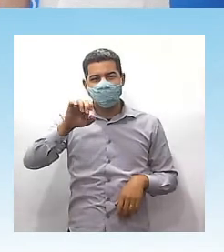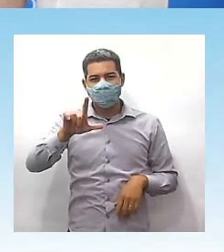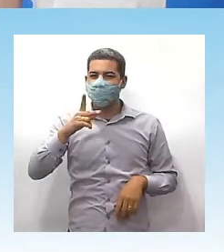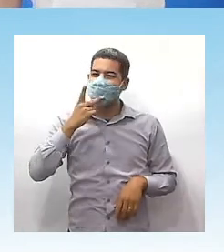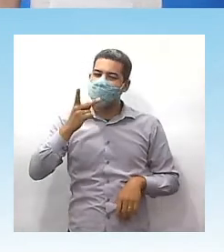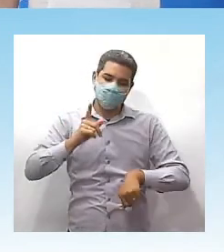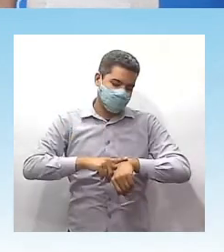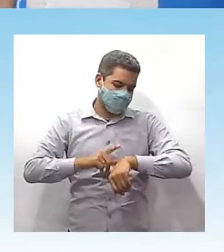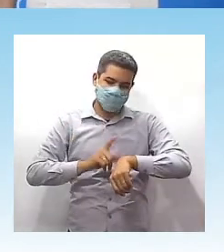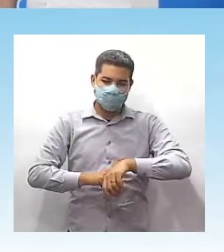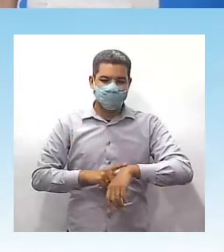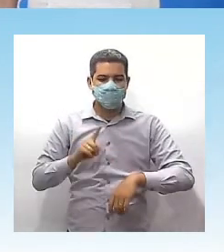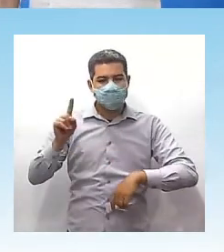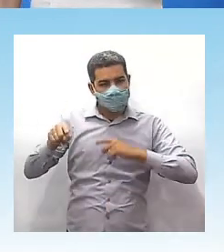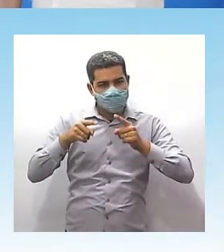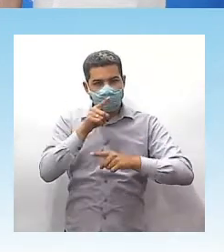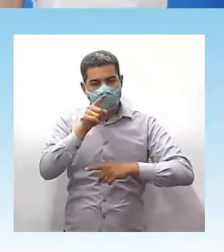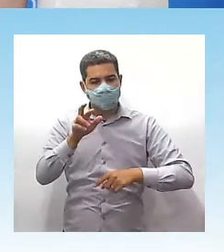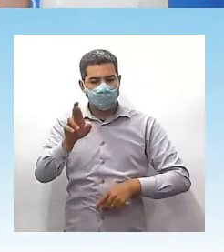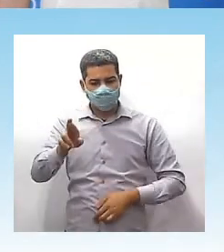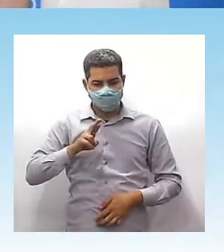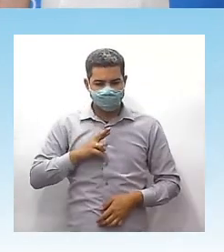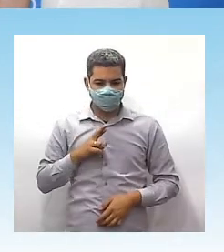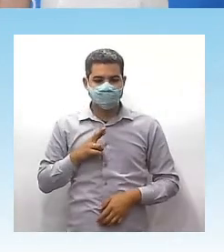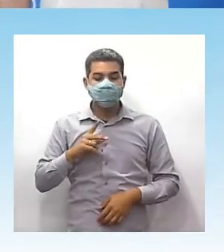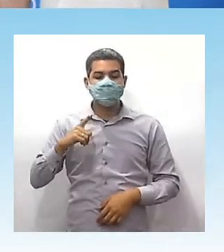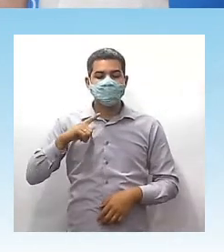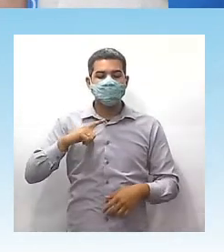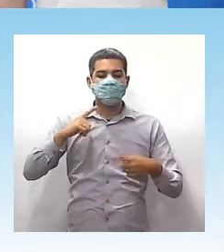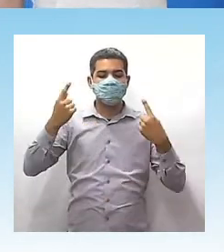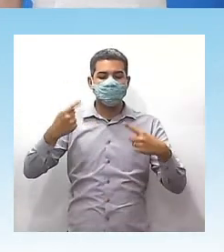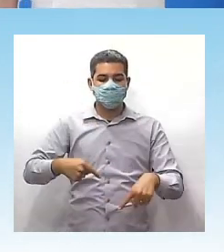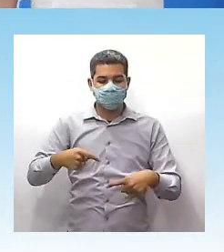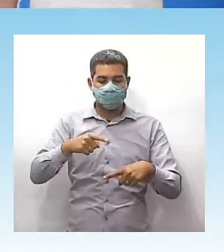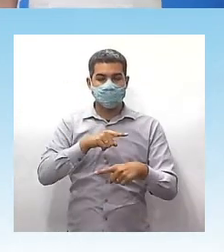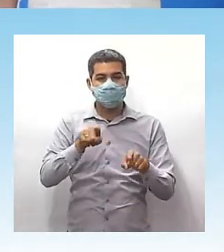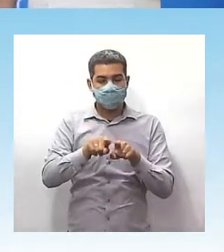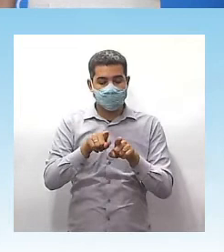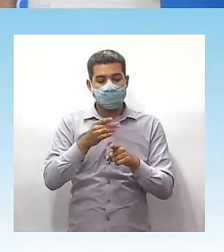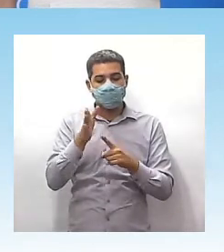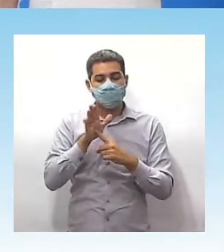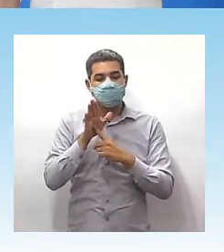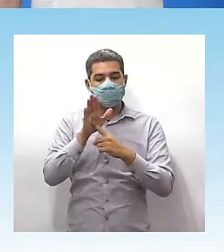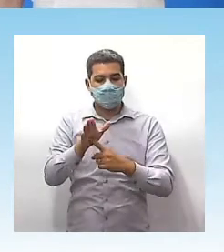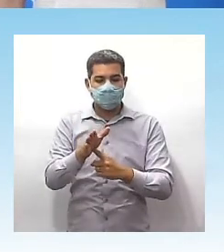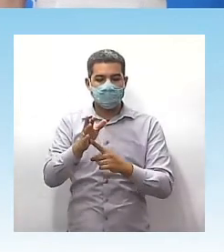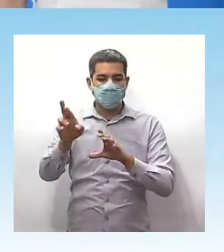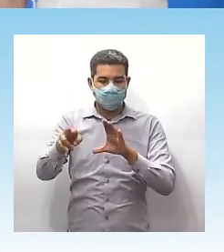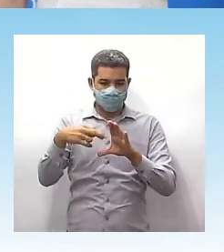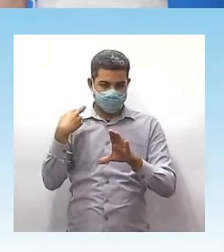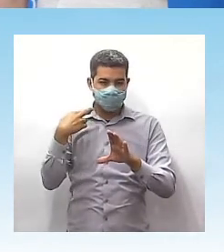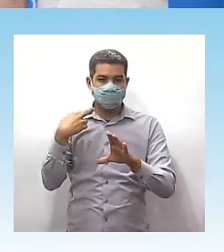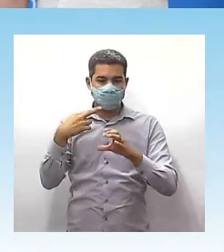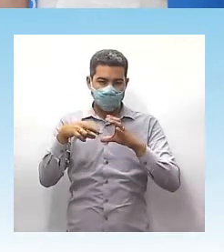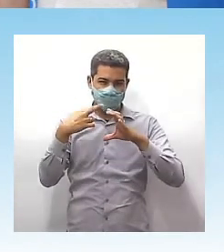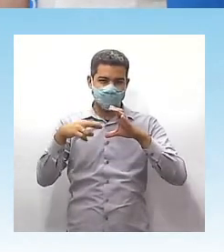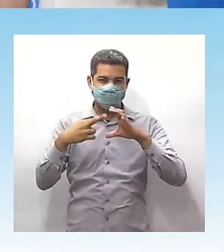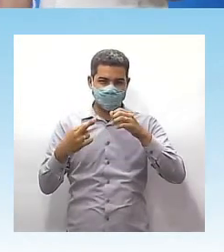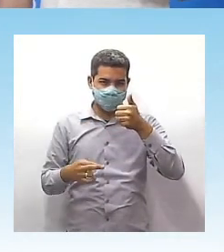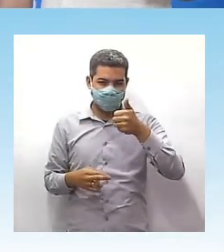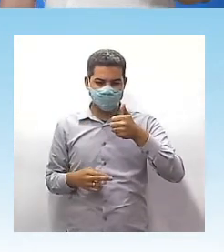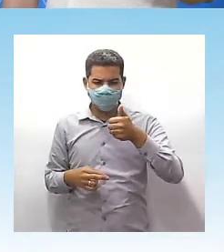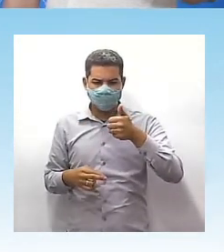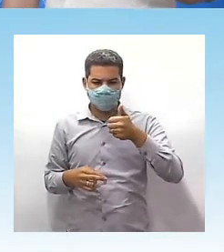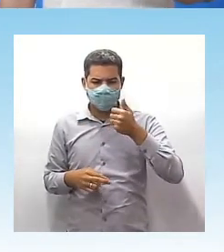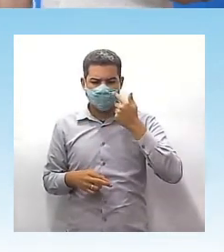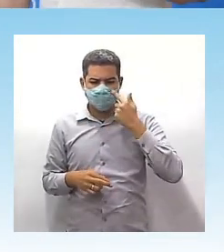vocês resolverem essa questão. E tem um desafio aí para você também resolver mandar no Instagram, Robertão da Transmissão. Deixa